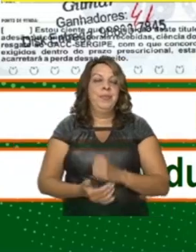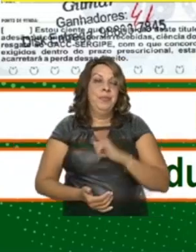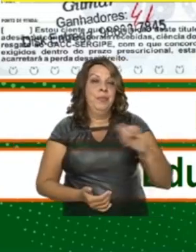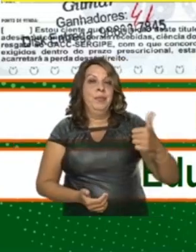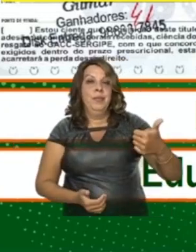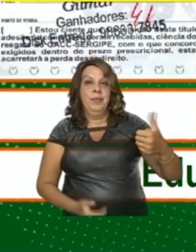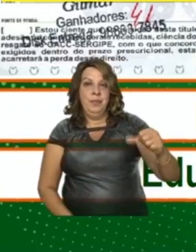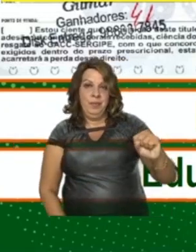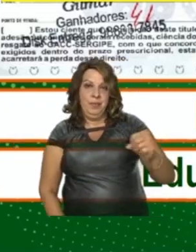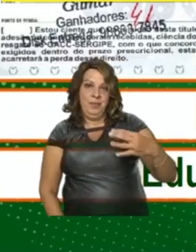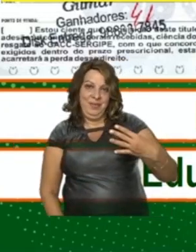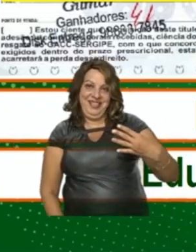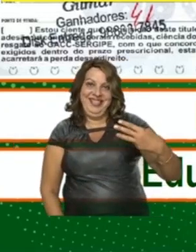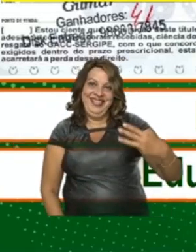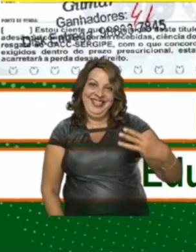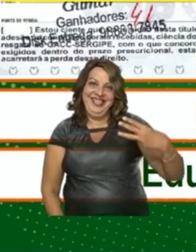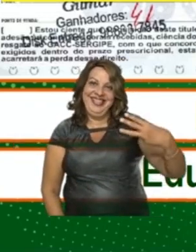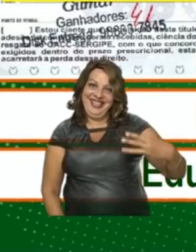Anuncio